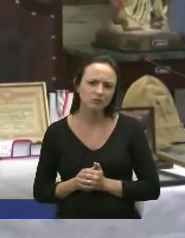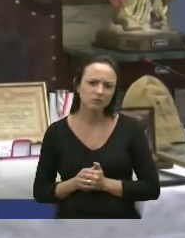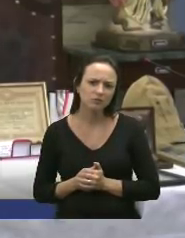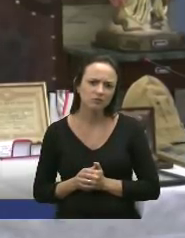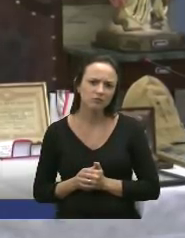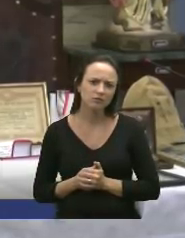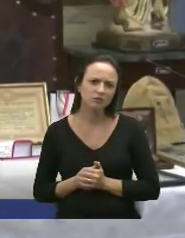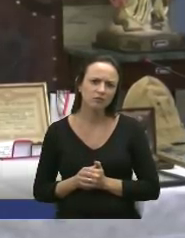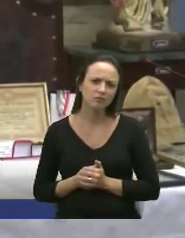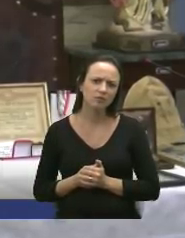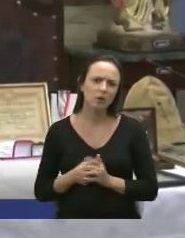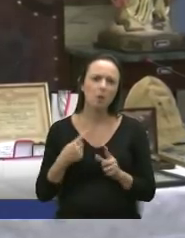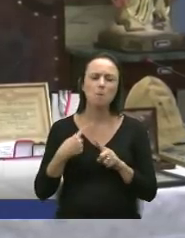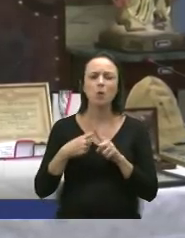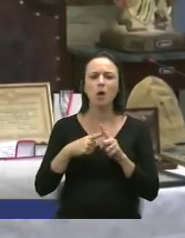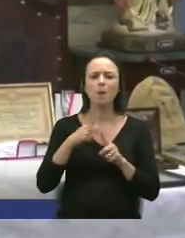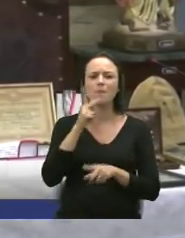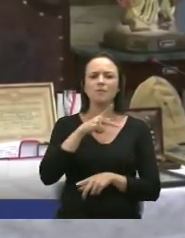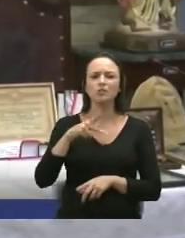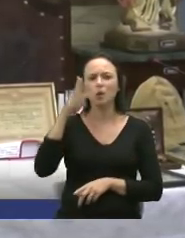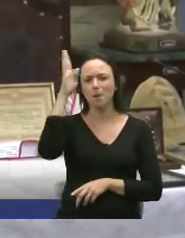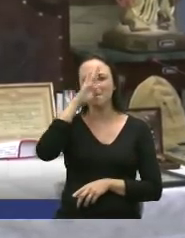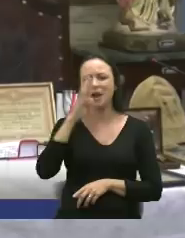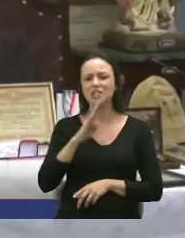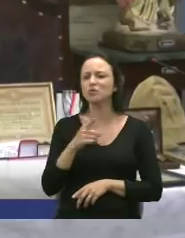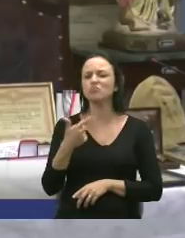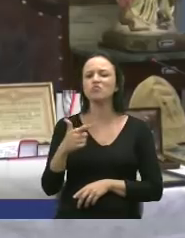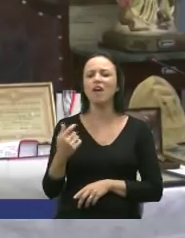Porque o professor no Brasil não é valorizado.